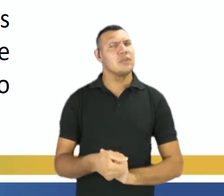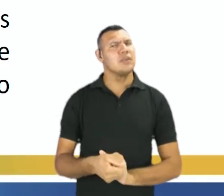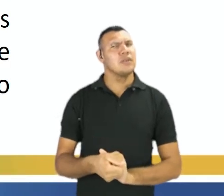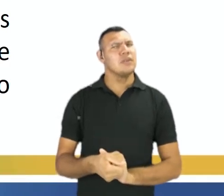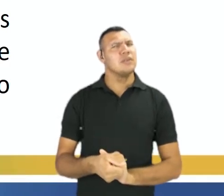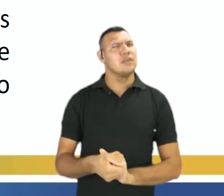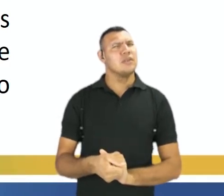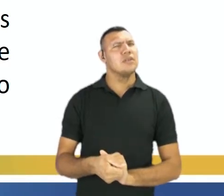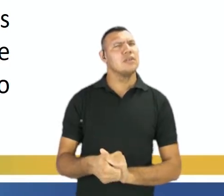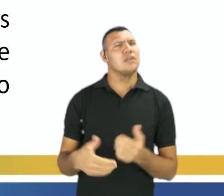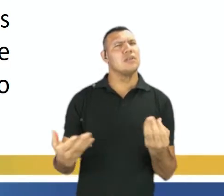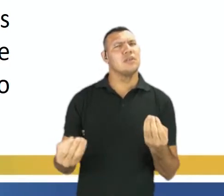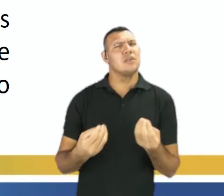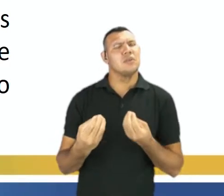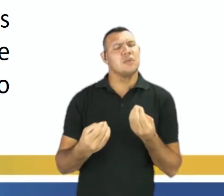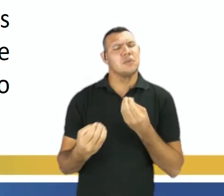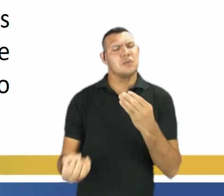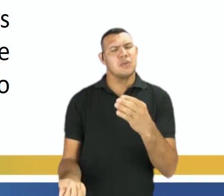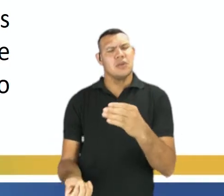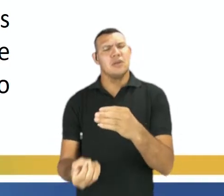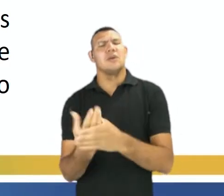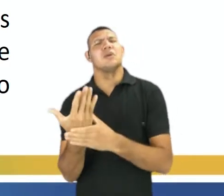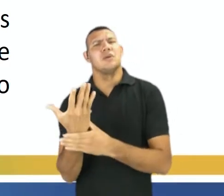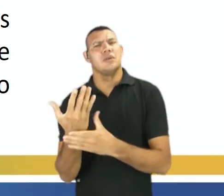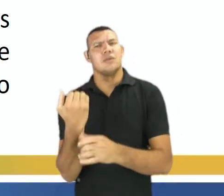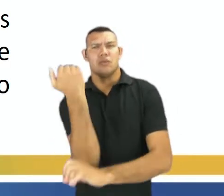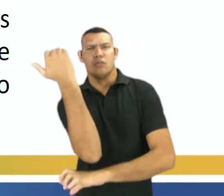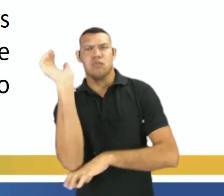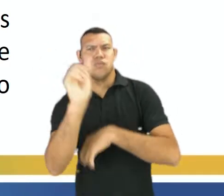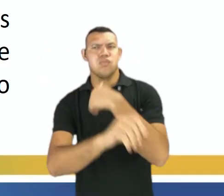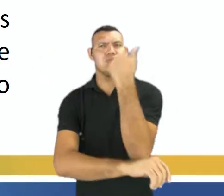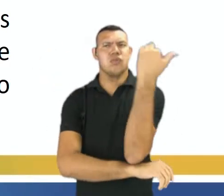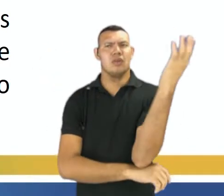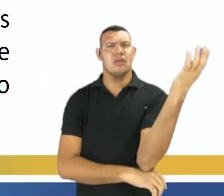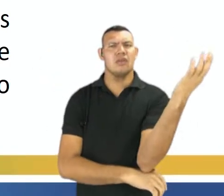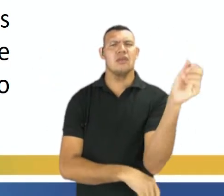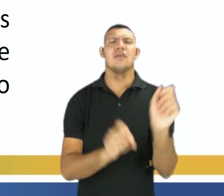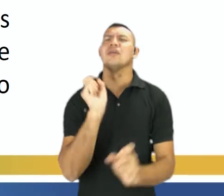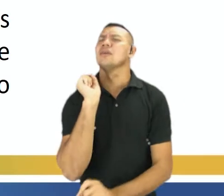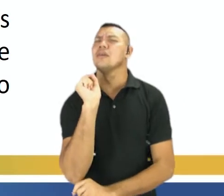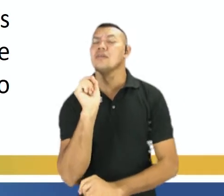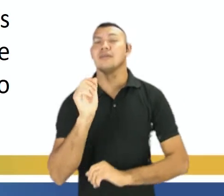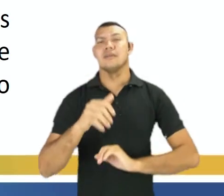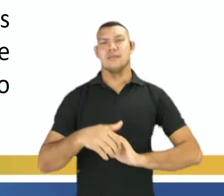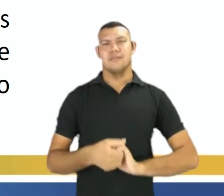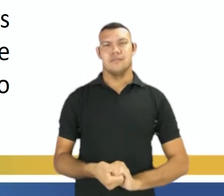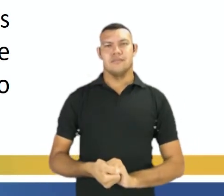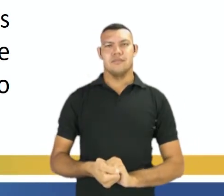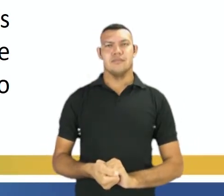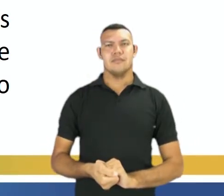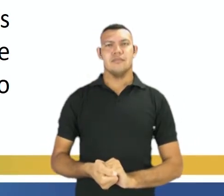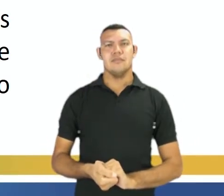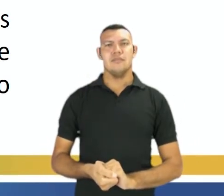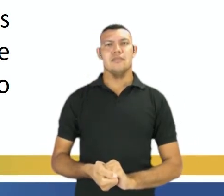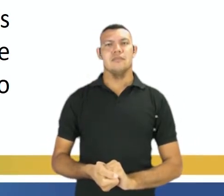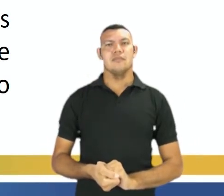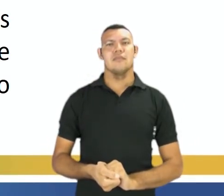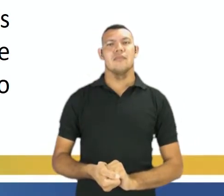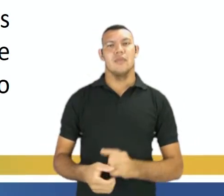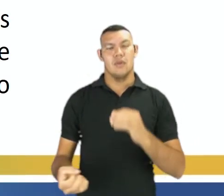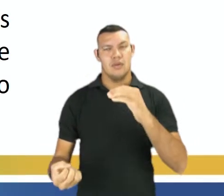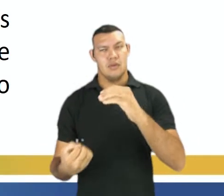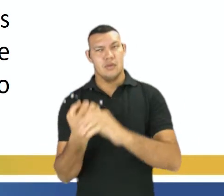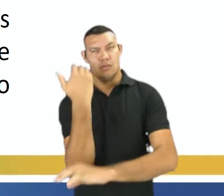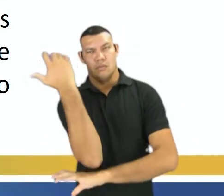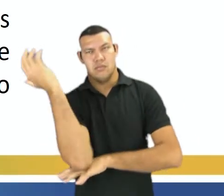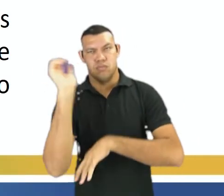falar. Como surgiu as formações de vegetais? O que são formações de vegetais? Então, os vegetais